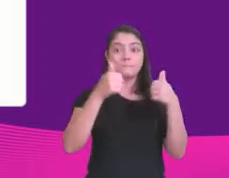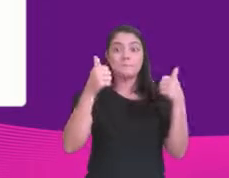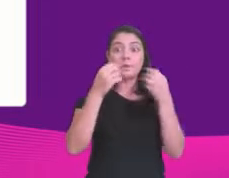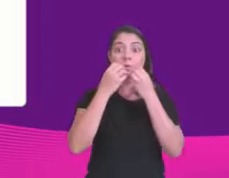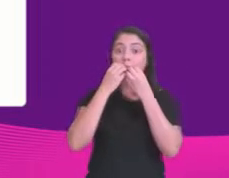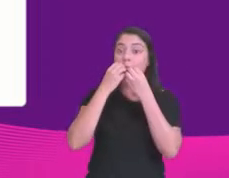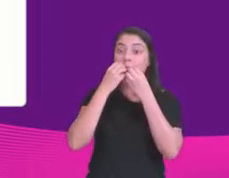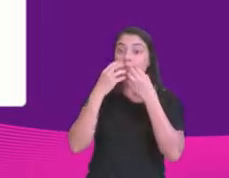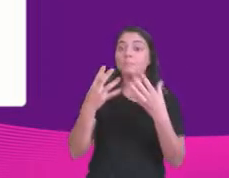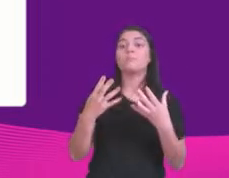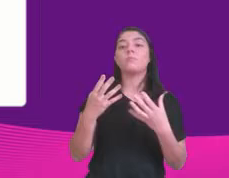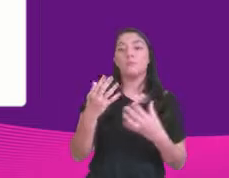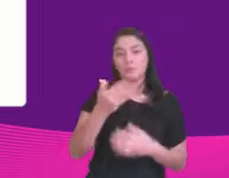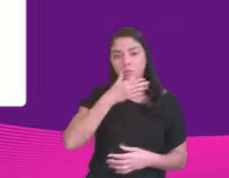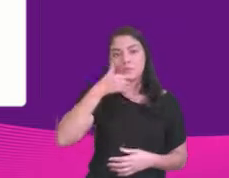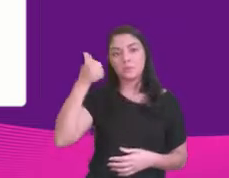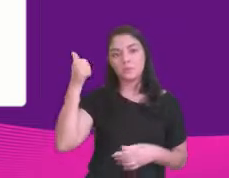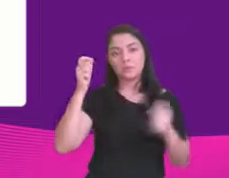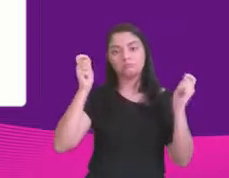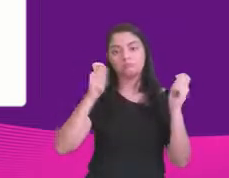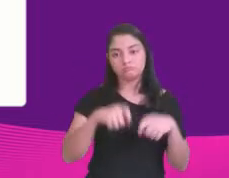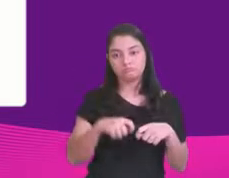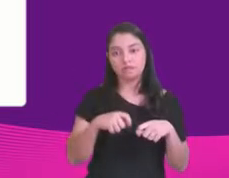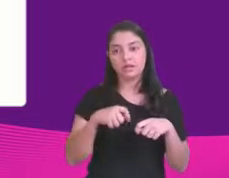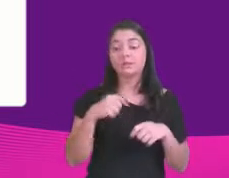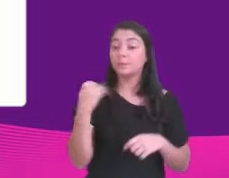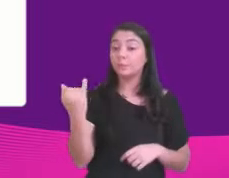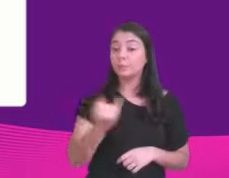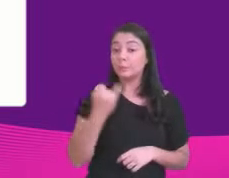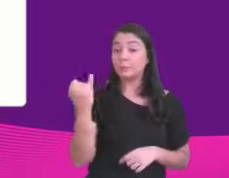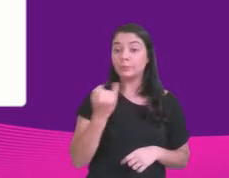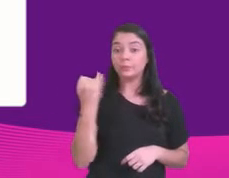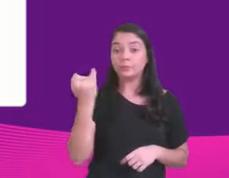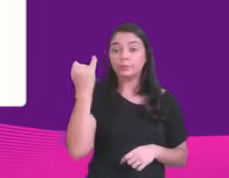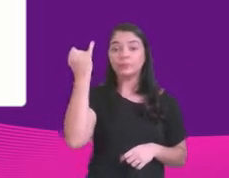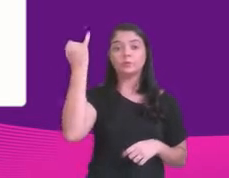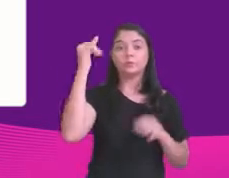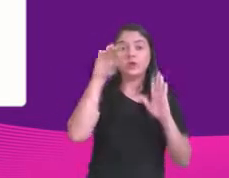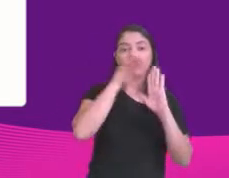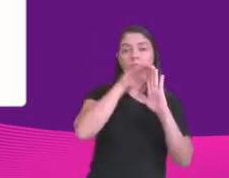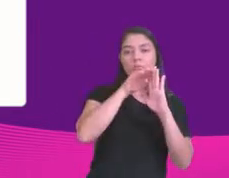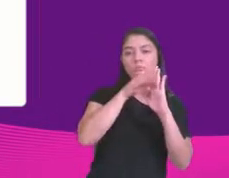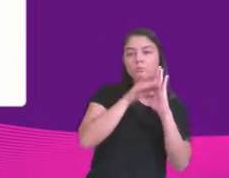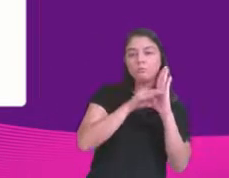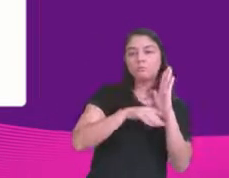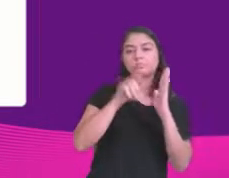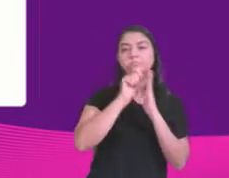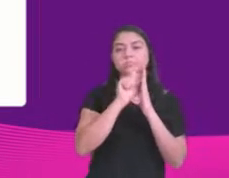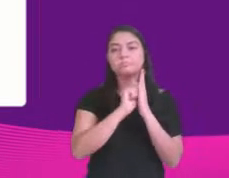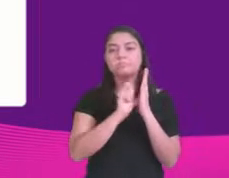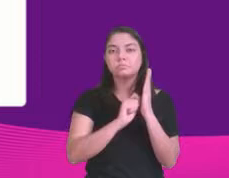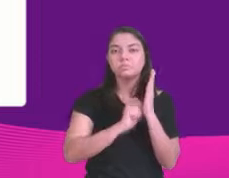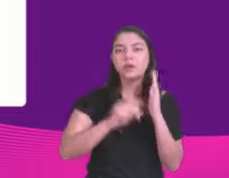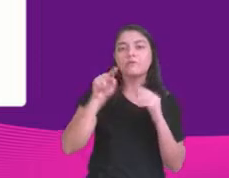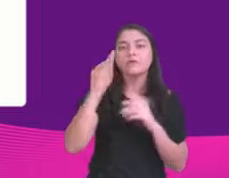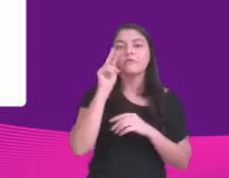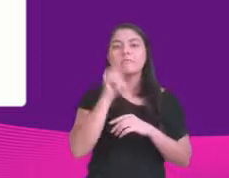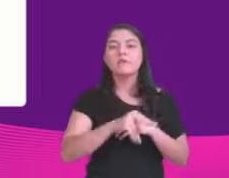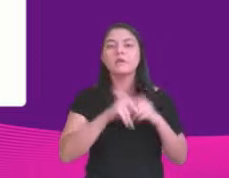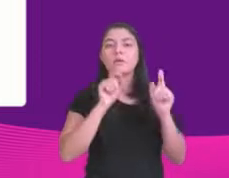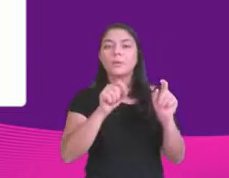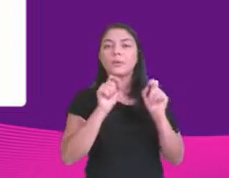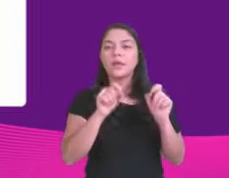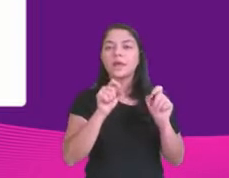um pior prognóstico dessas pacientes. Então, é muito importante você documentar o que você vê e você documentar o que